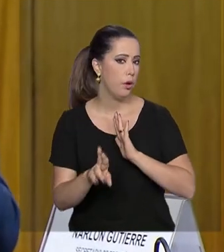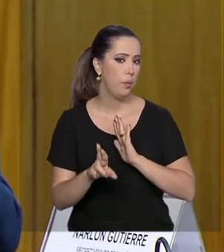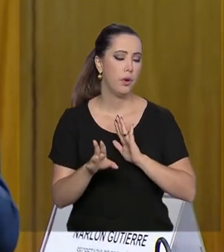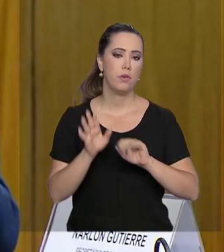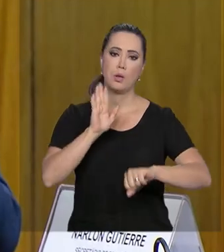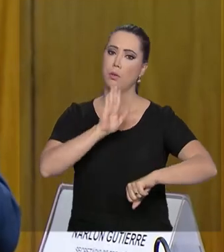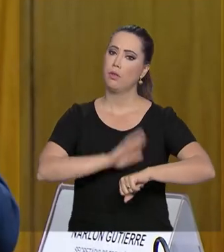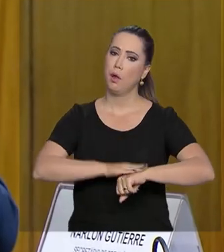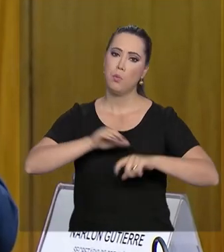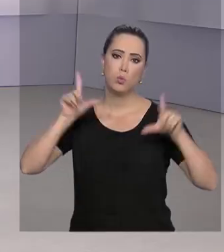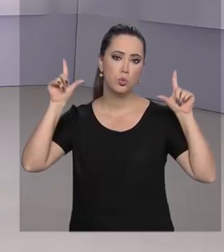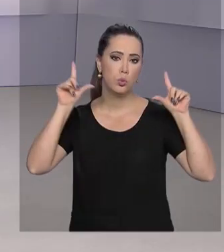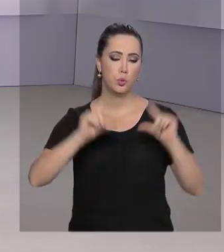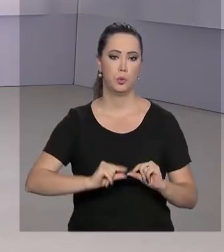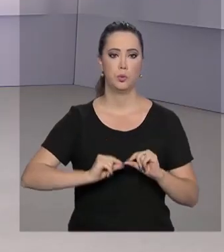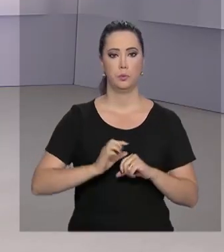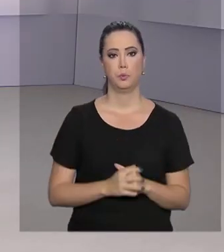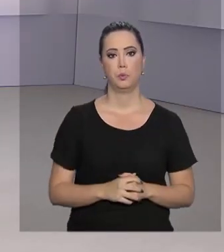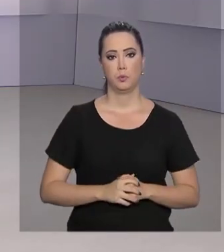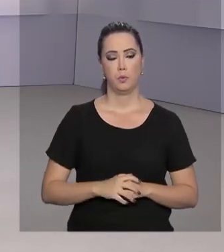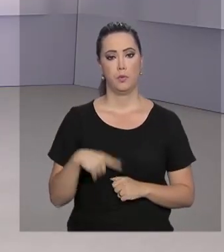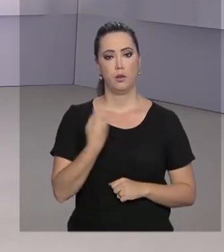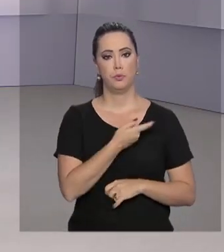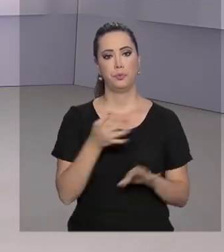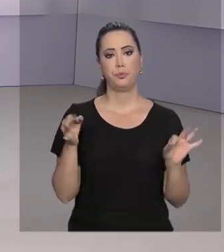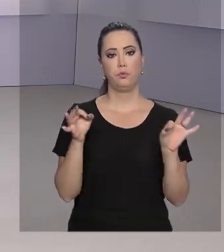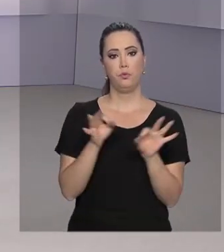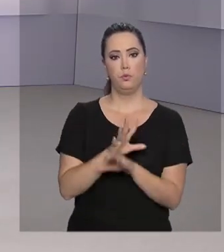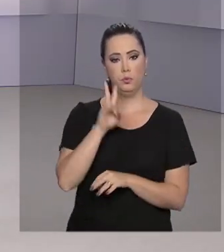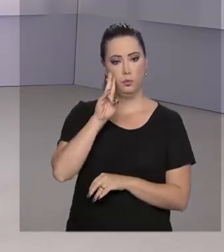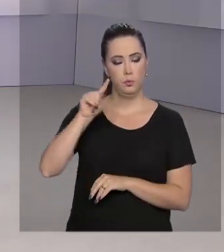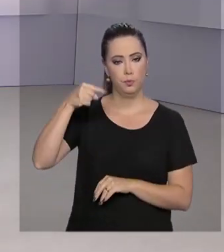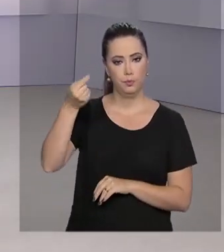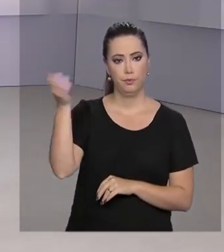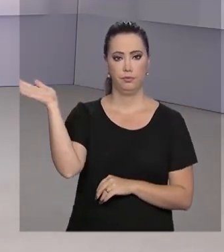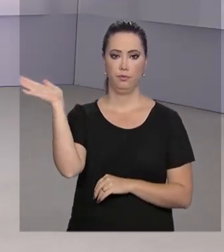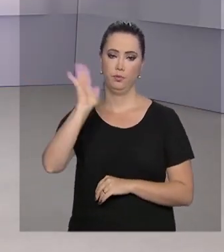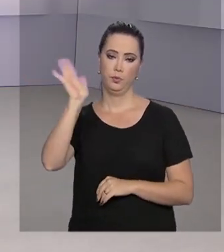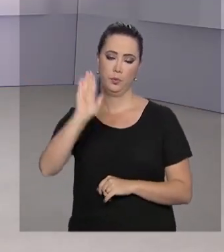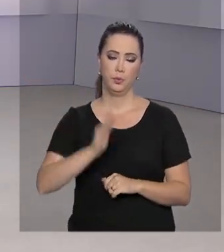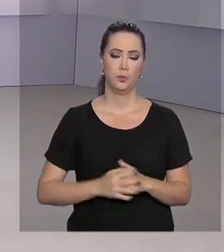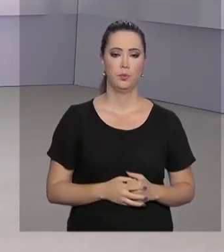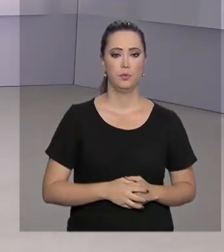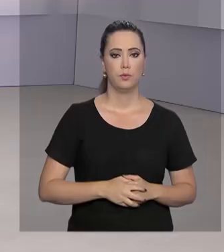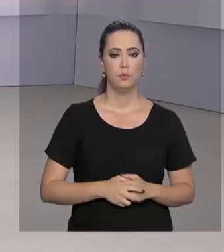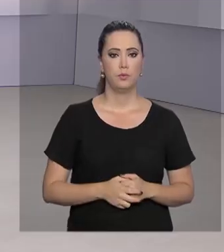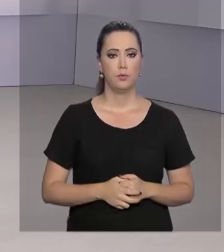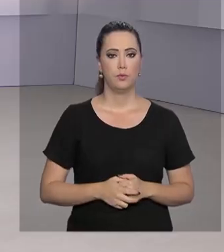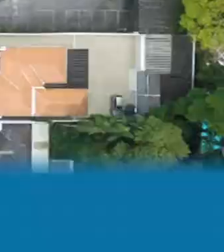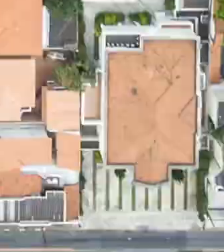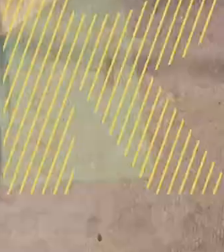tempo o menor possível. Nós ficamos por aqui. Nos vemos na próxima edição. Até lá!